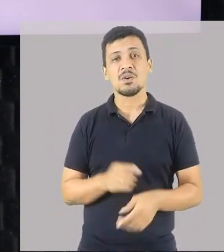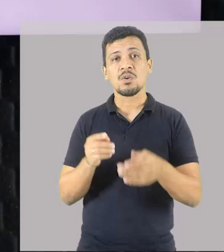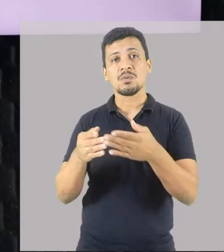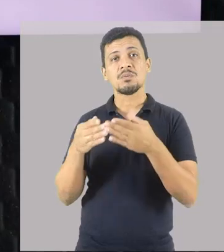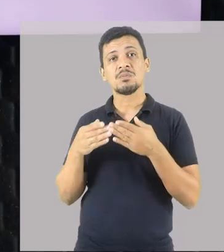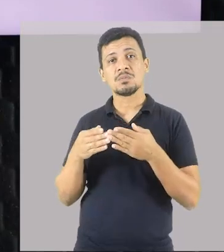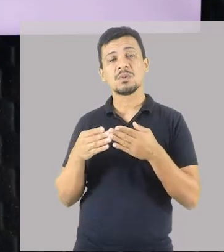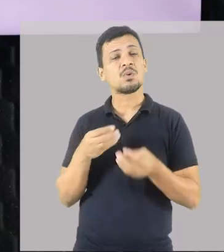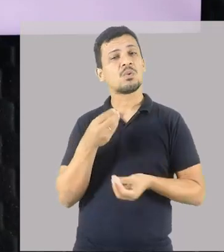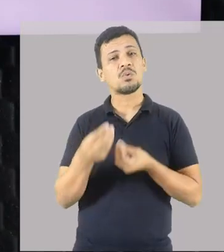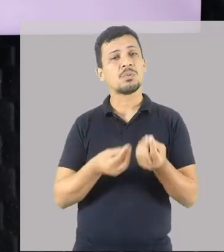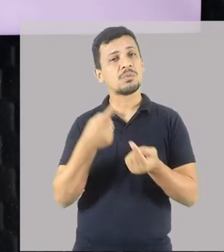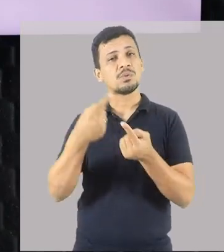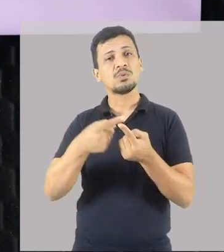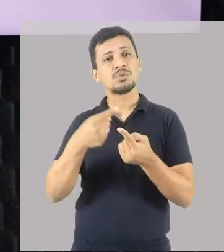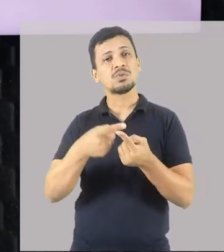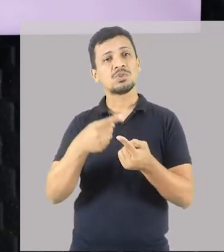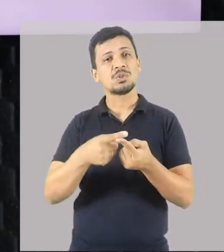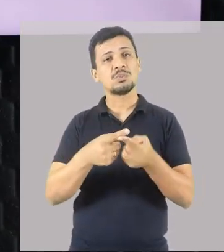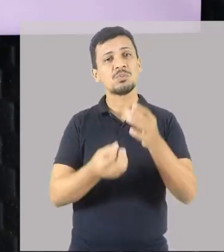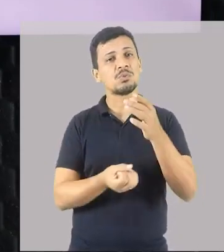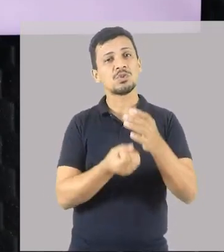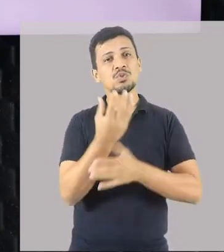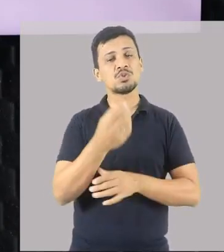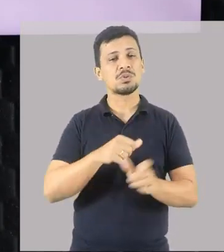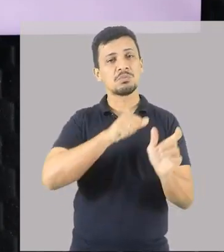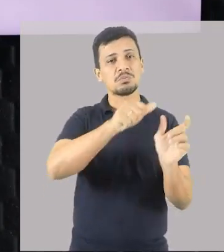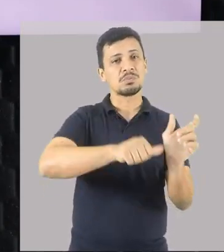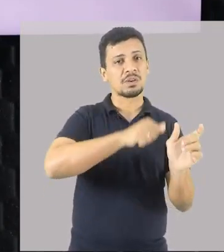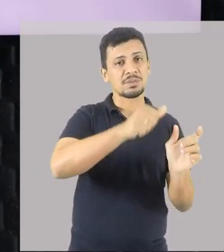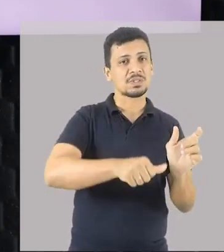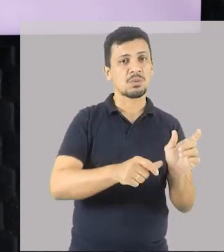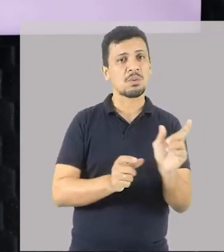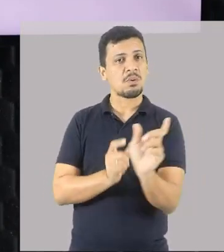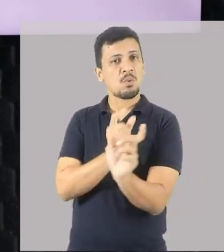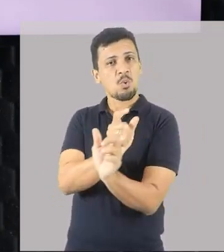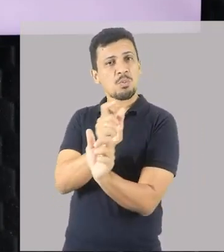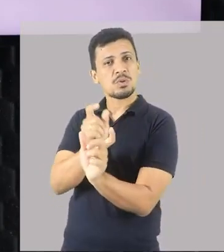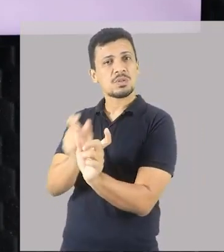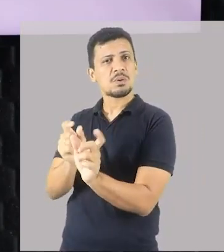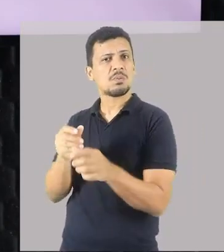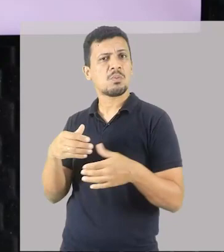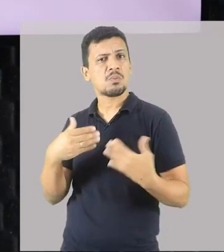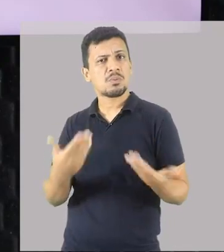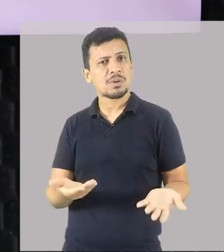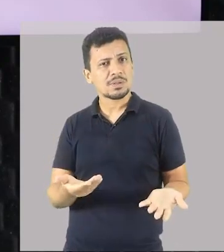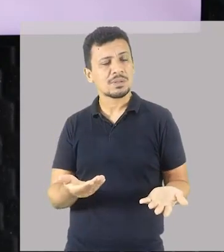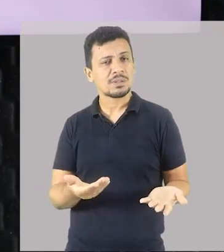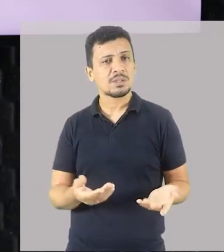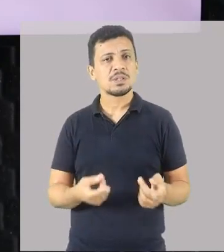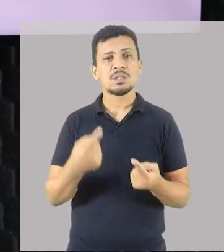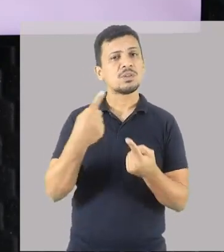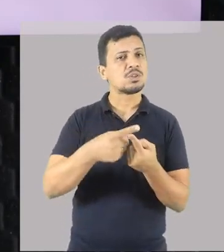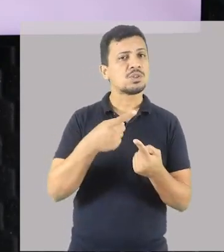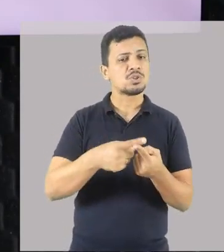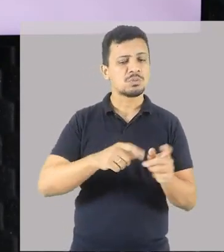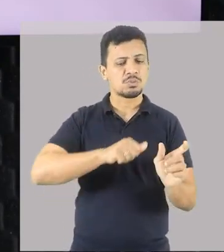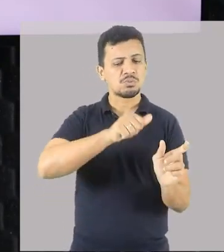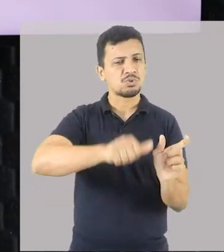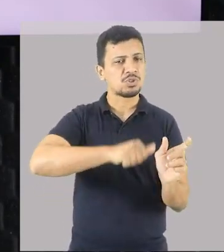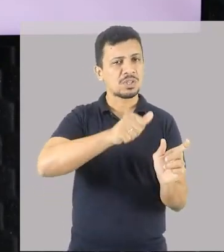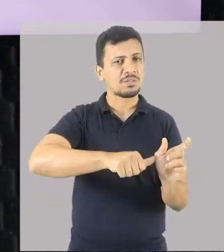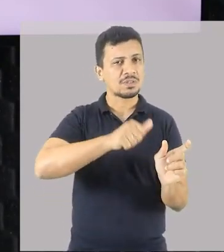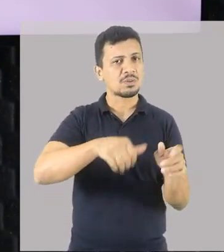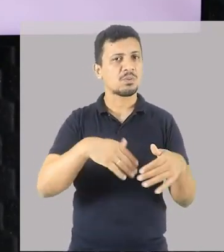você classificar o tipo de processo. Se é derivação, se é composição. E se for derivação, que tipo de derivação é? Se